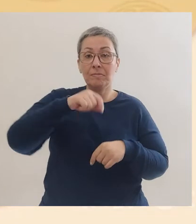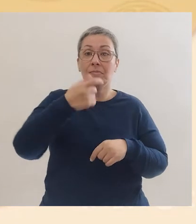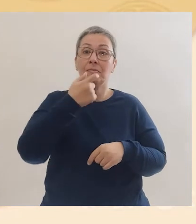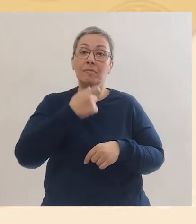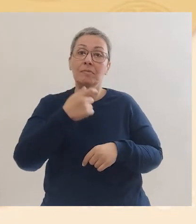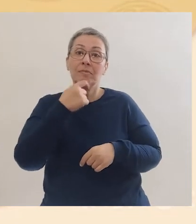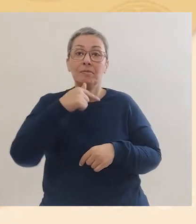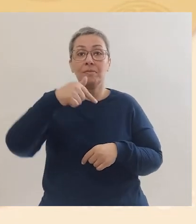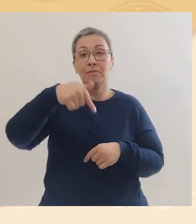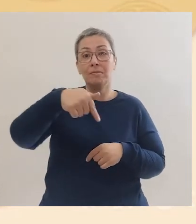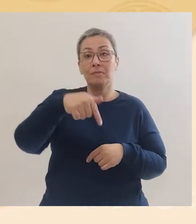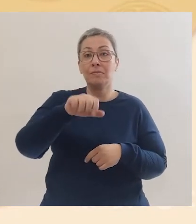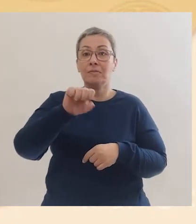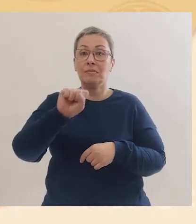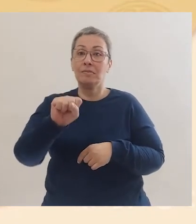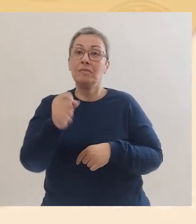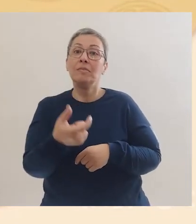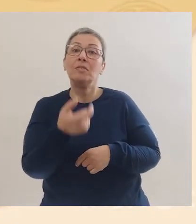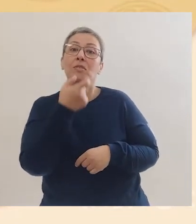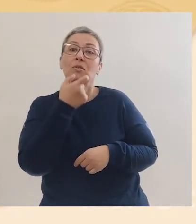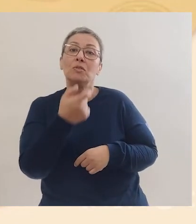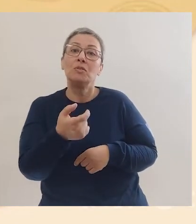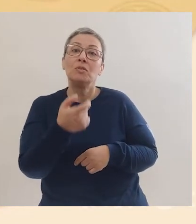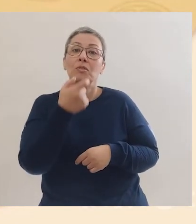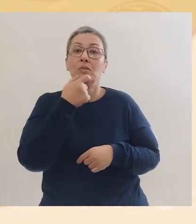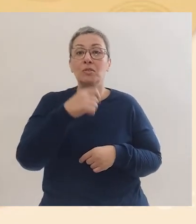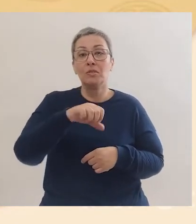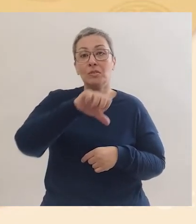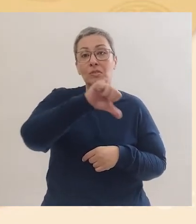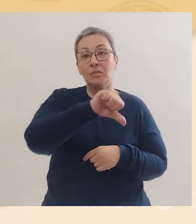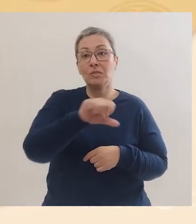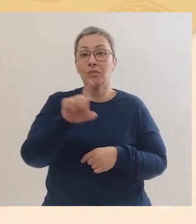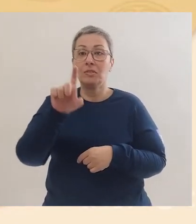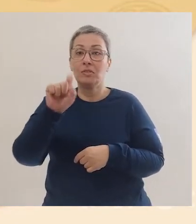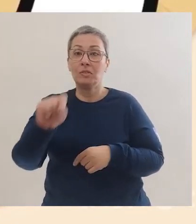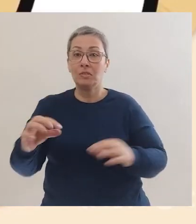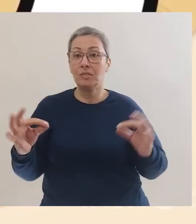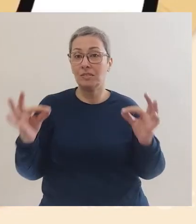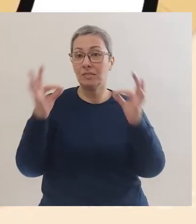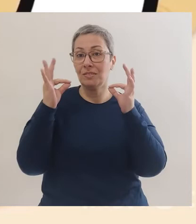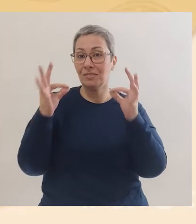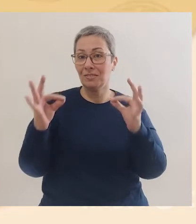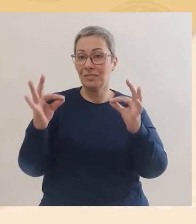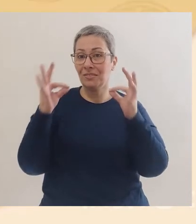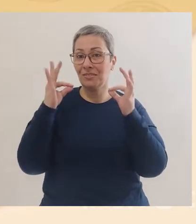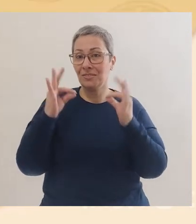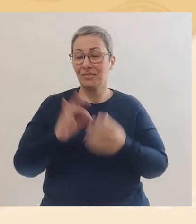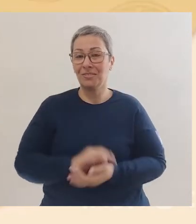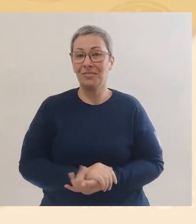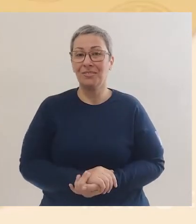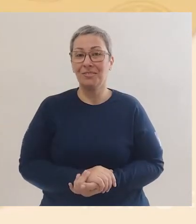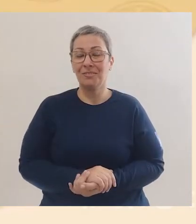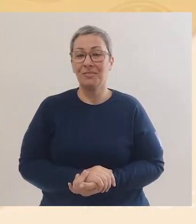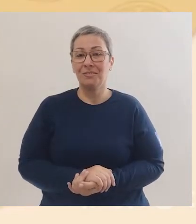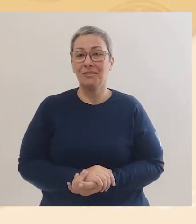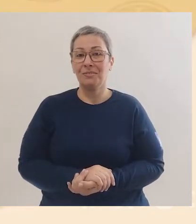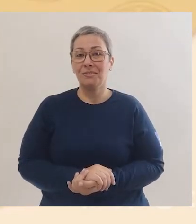inglês. 7, 8, comer biscoitos. 9, 10, comer pastéis.